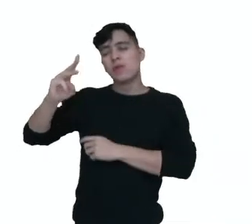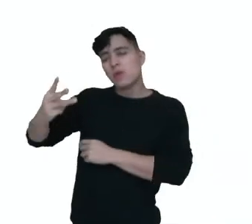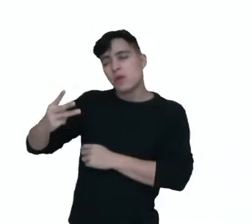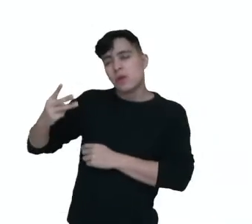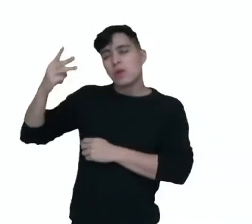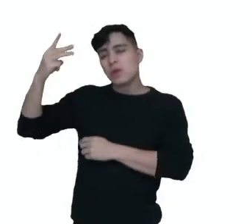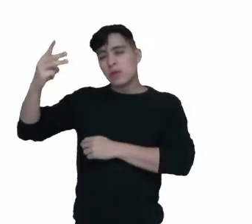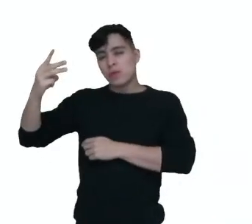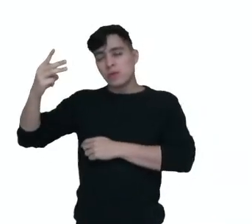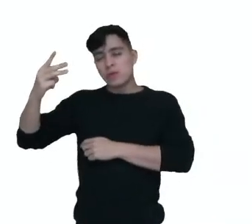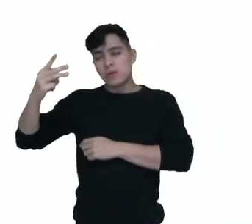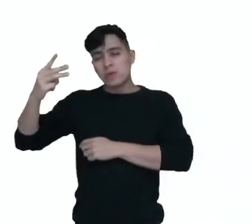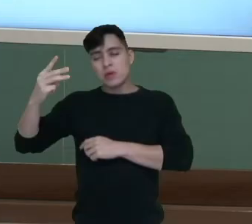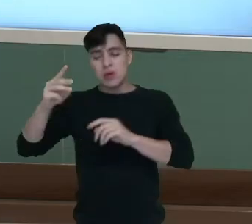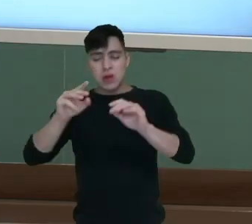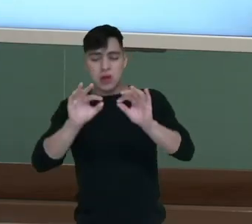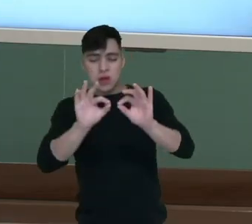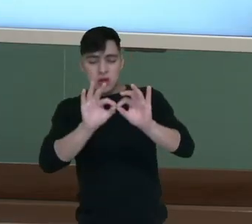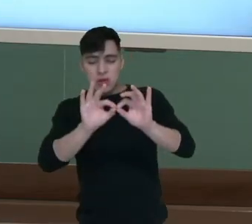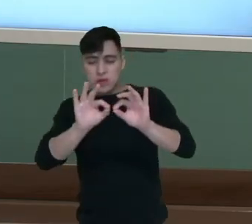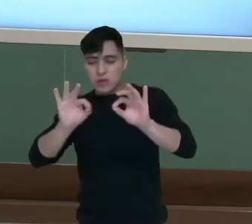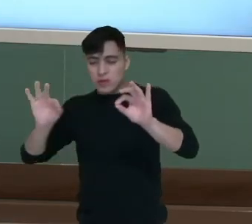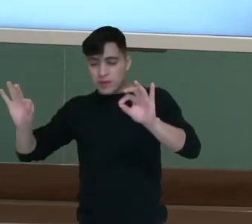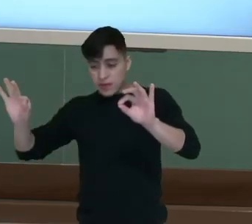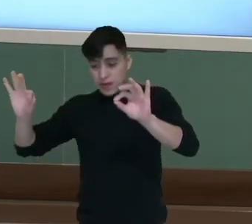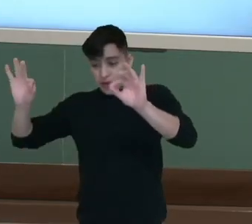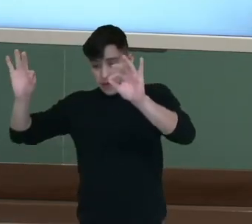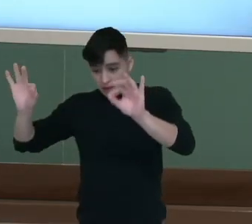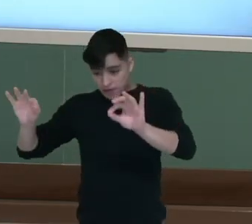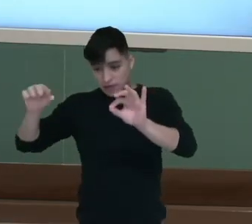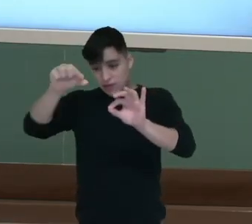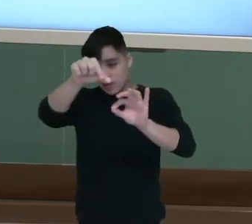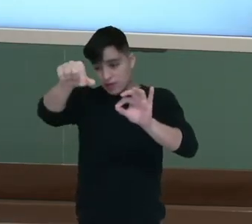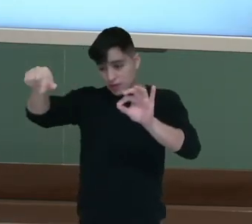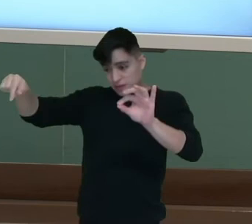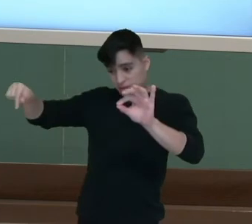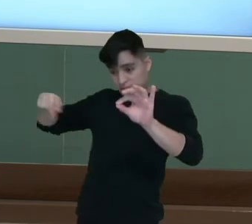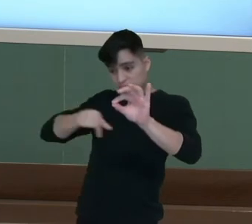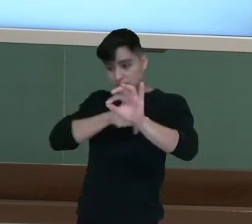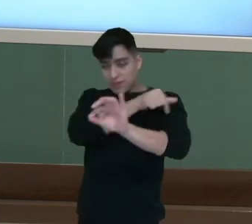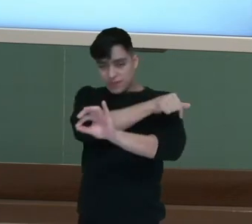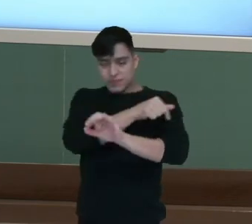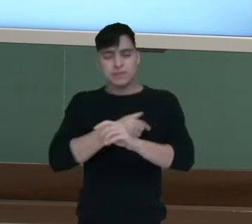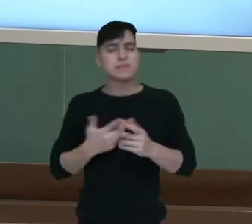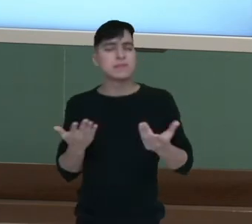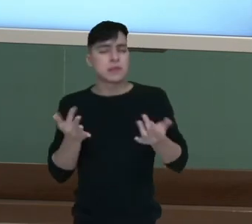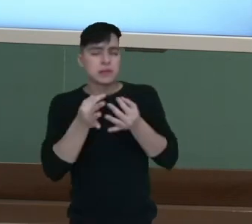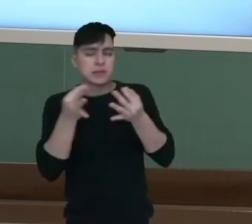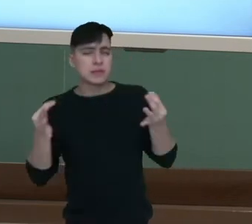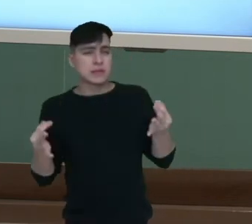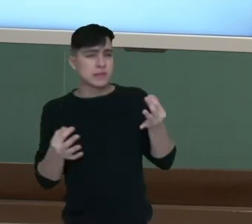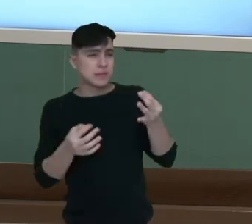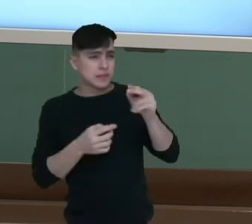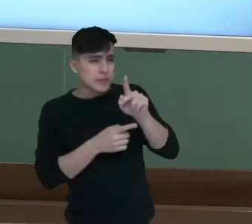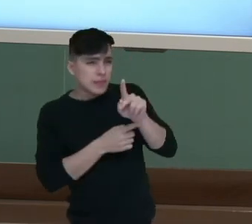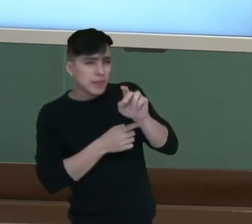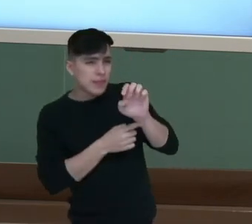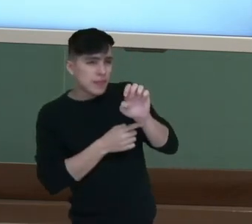órbitas, né? Então, o que acaba acontecendo aqui, meus queridos amados? Muito simples. O que é período?